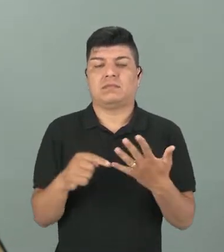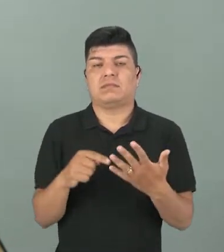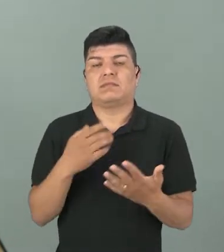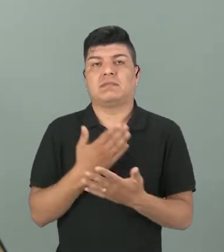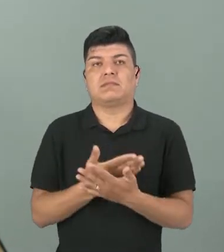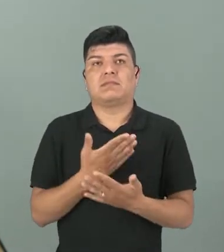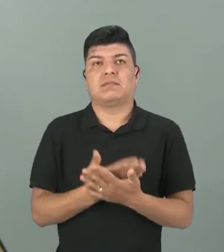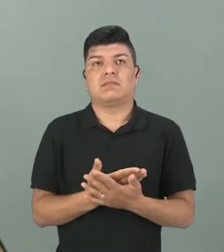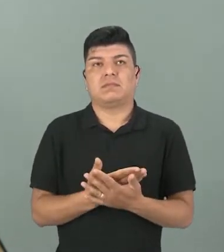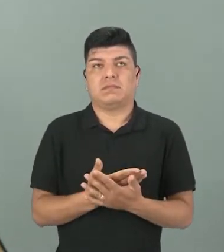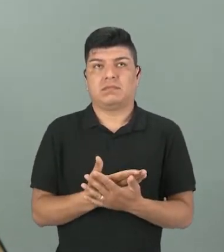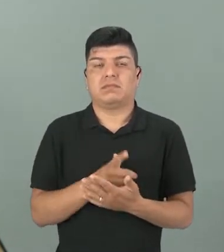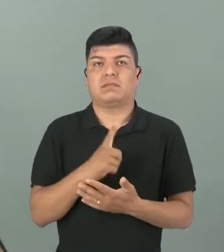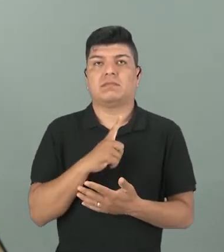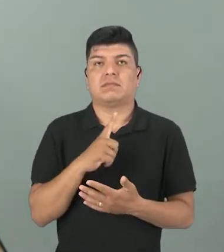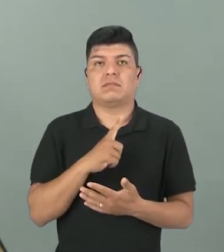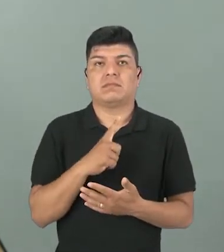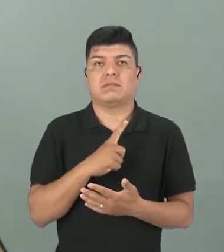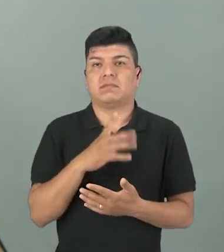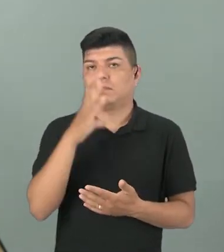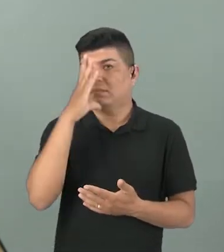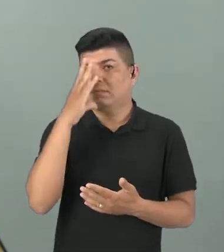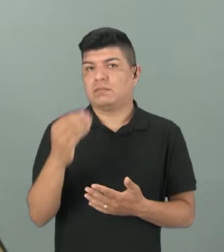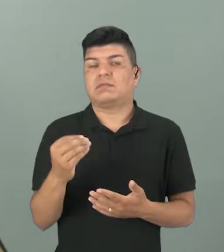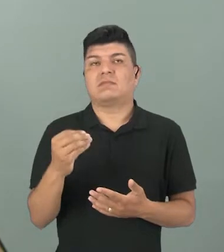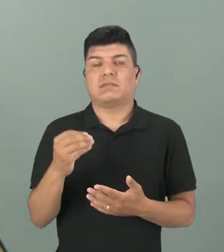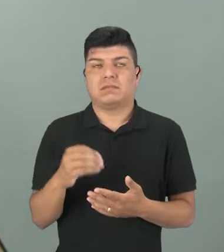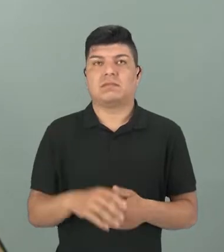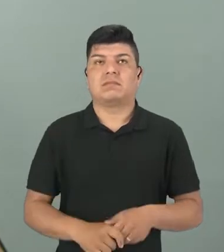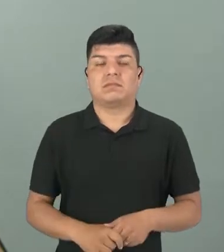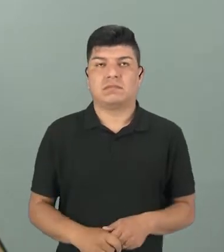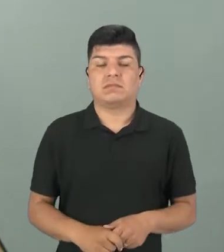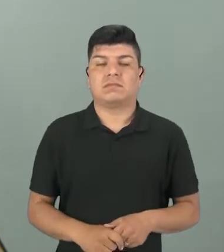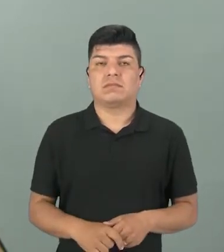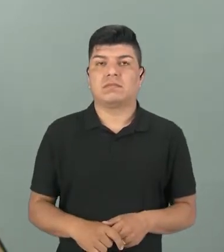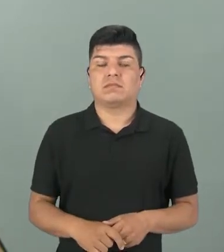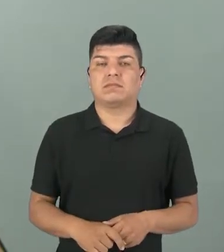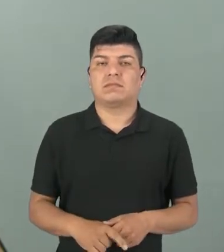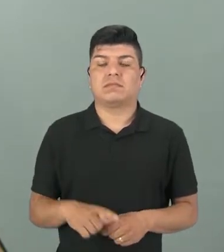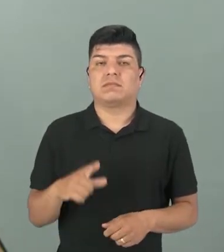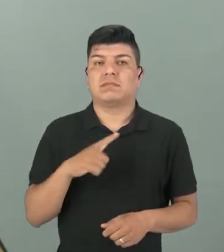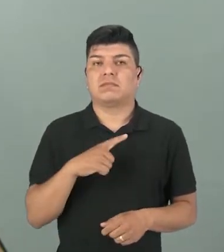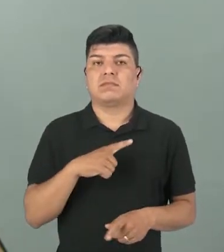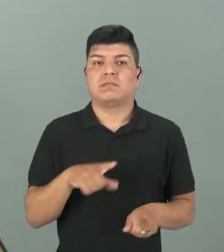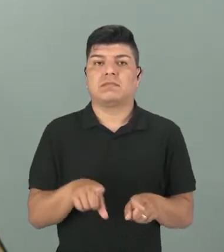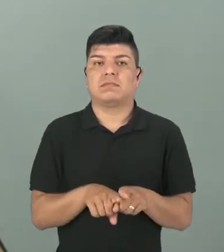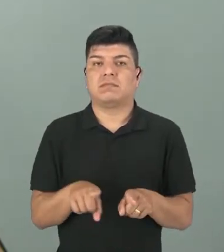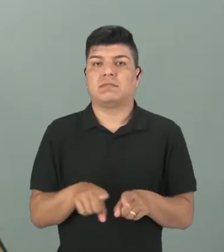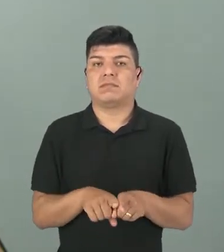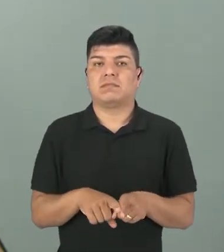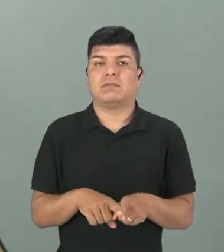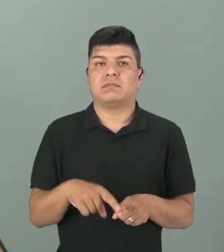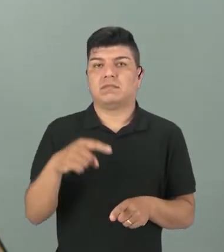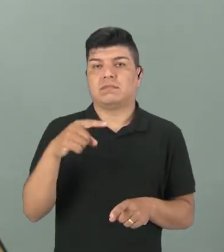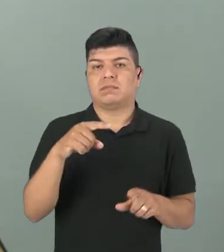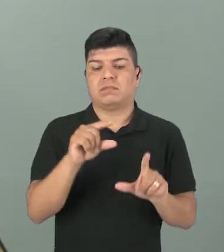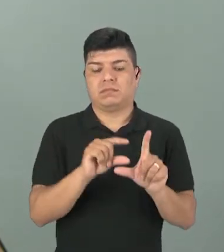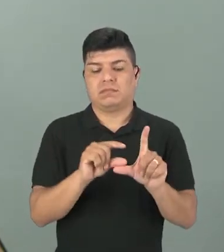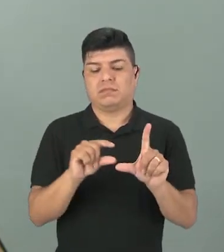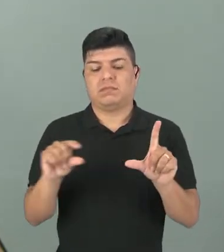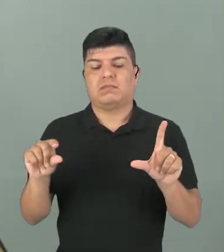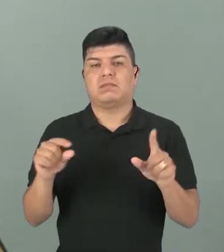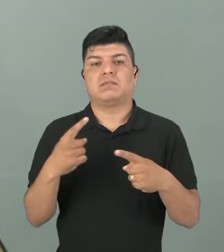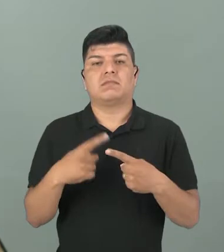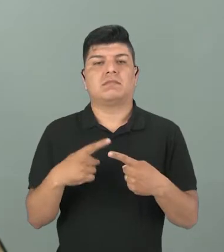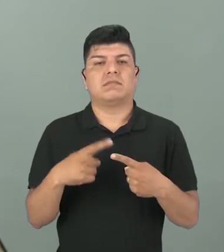estudamos que existe fotografias, né? Fotos. E além da foto, nós temos legendas.